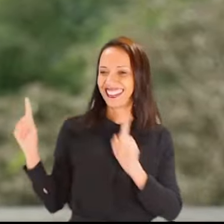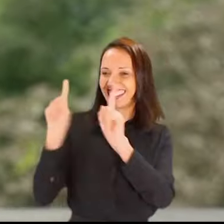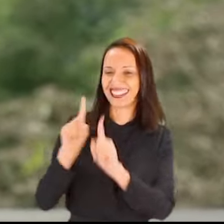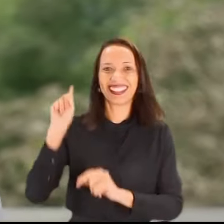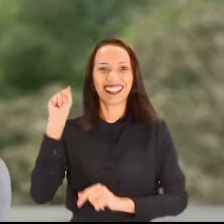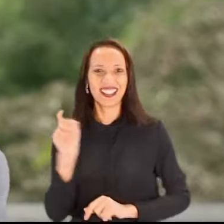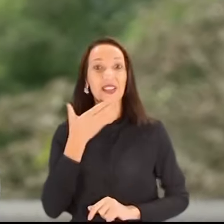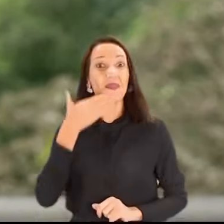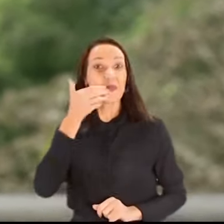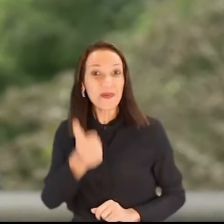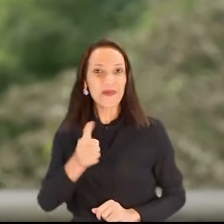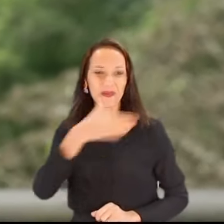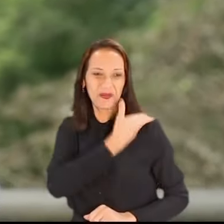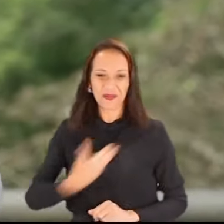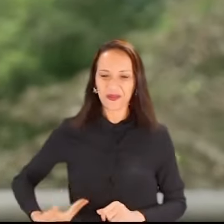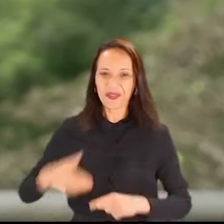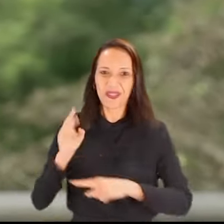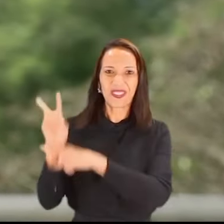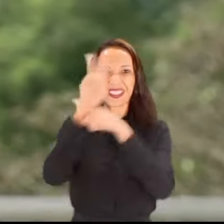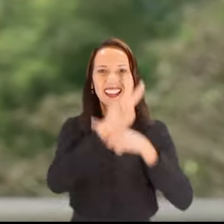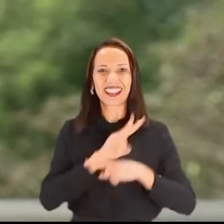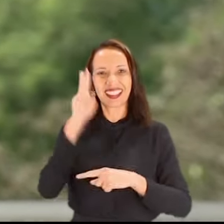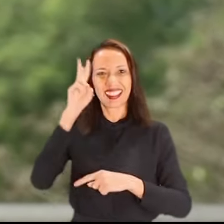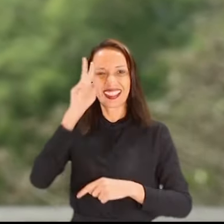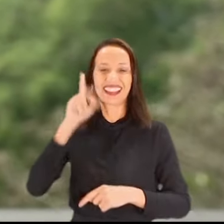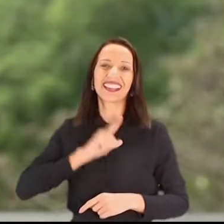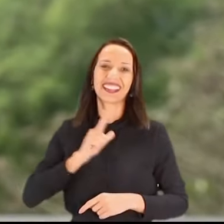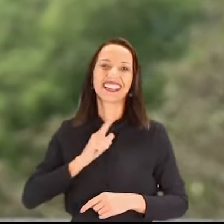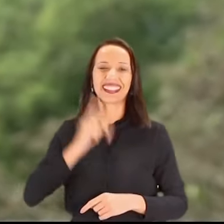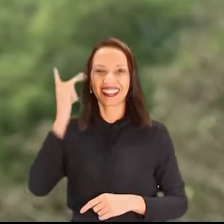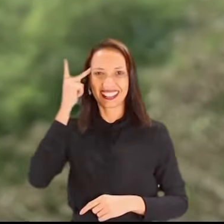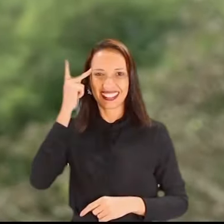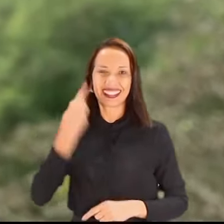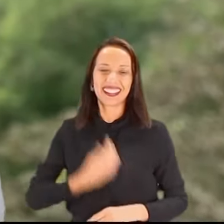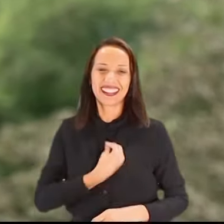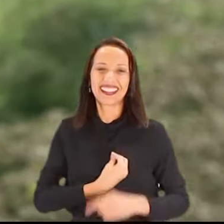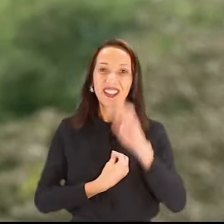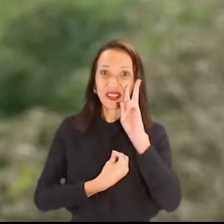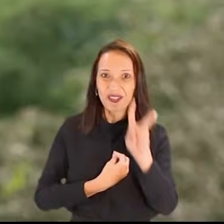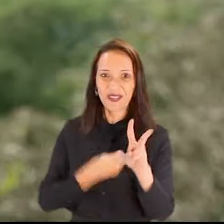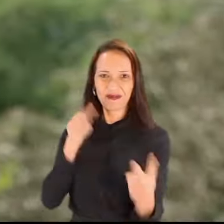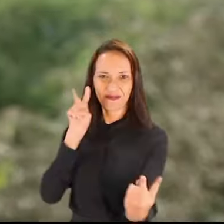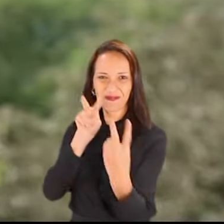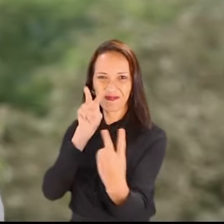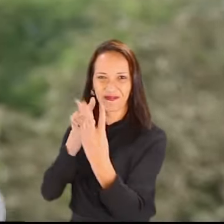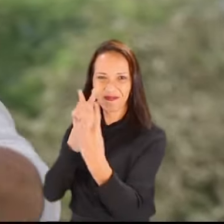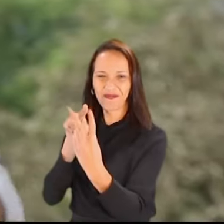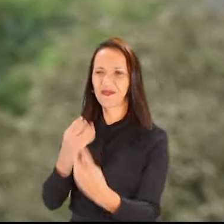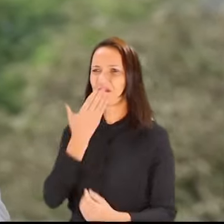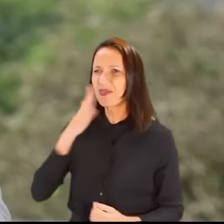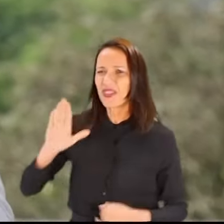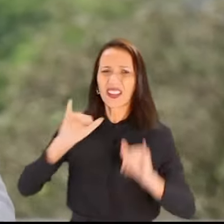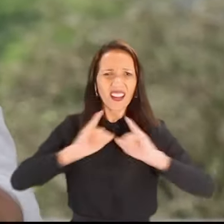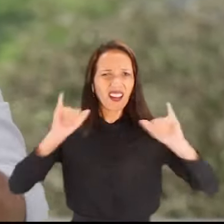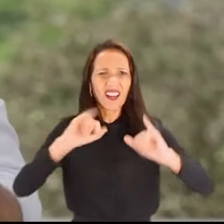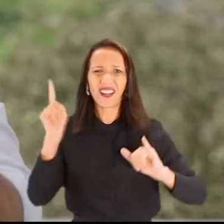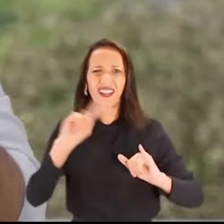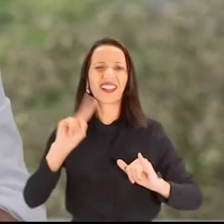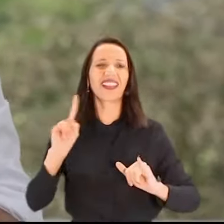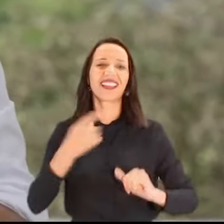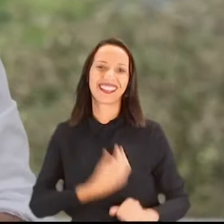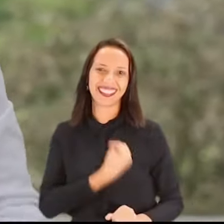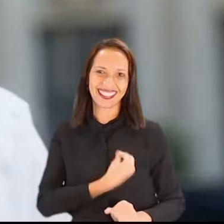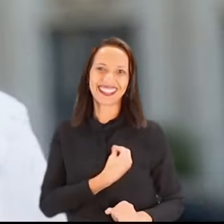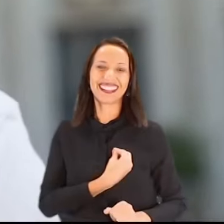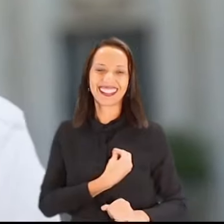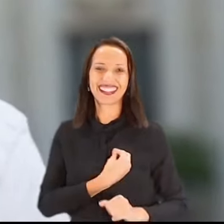lado da Marta, o melhor governo da história de São Paulo. E falo isso olhando no seu olho. Isso não é propaganda, é compromisso